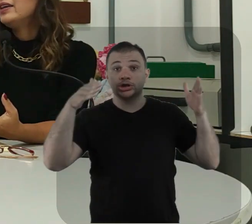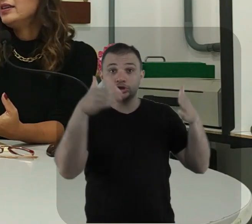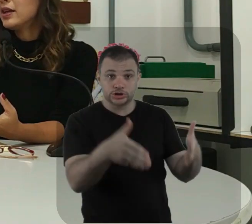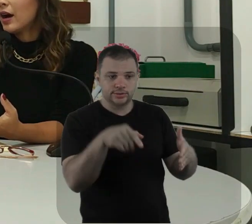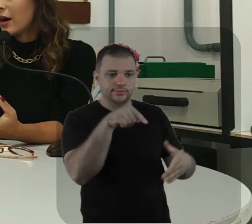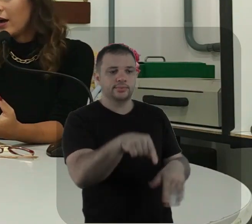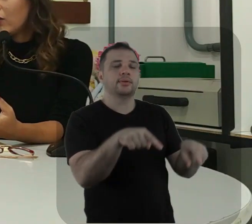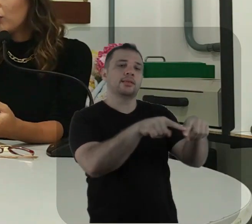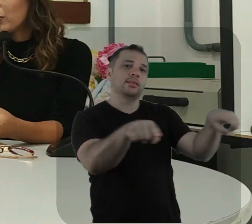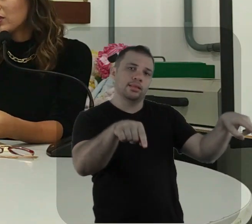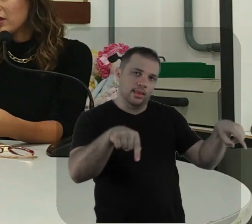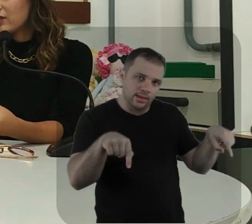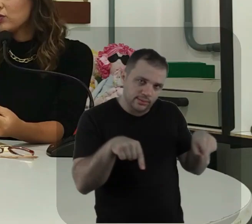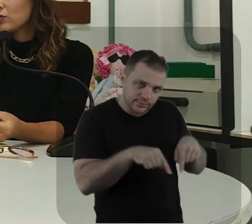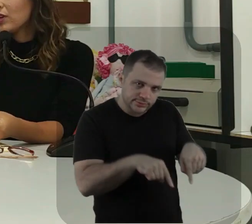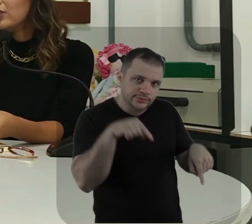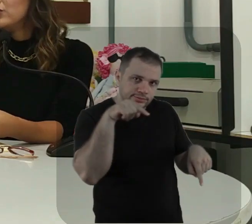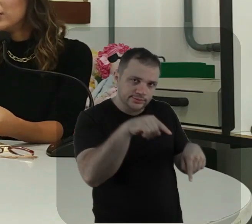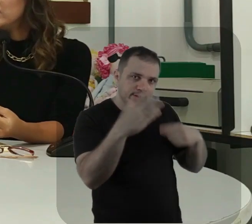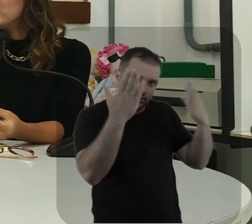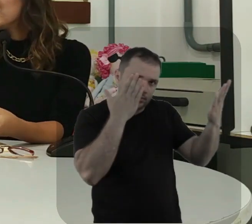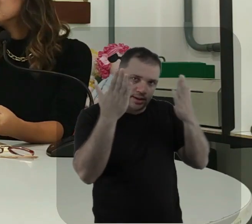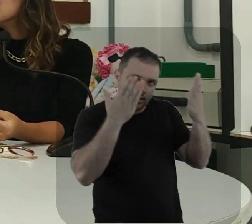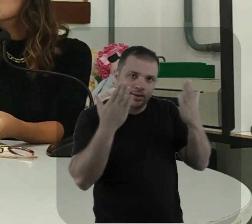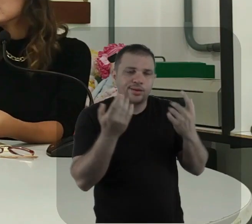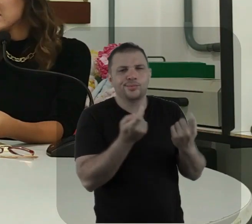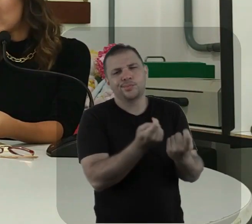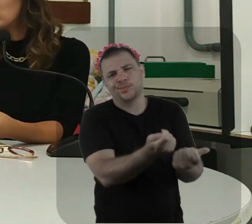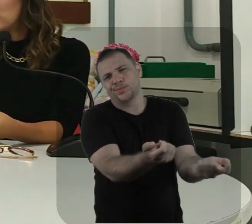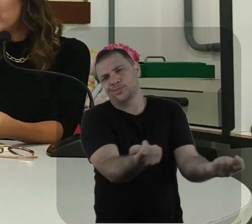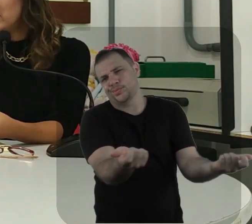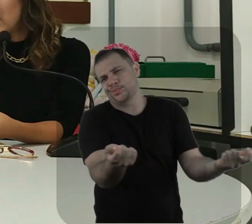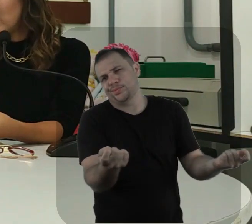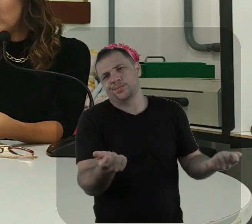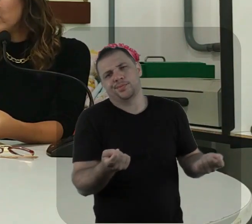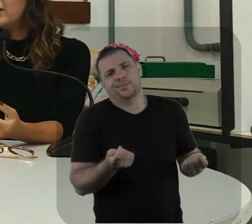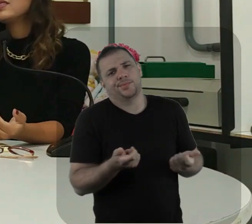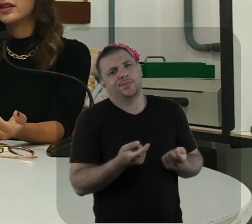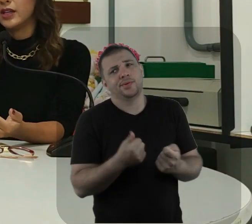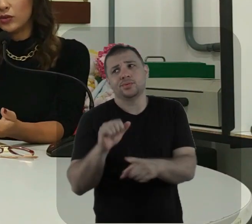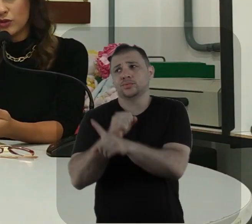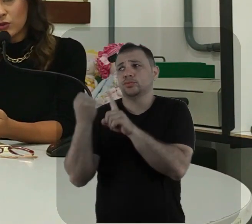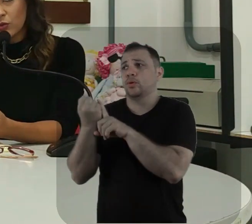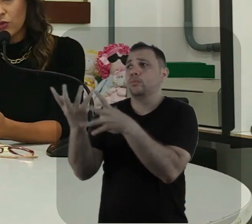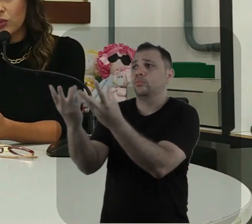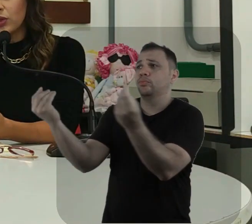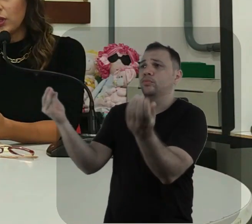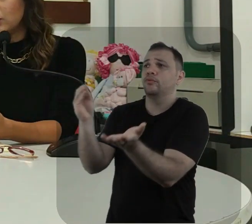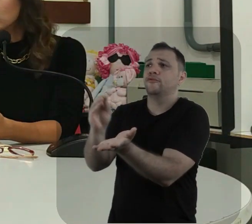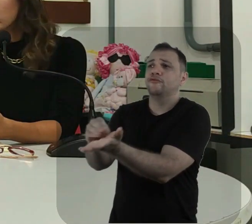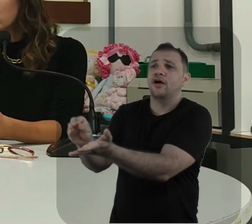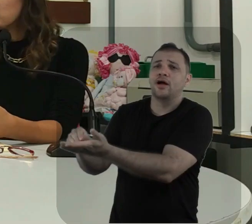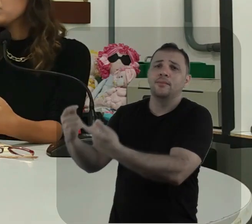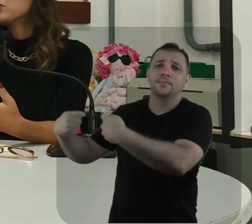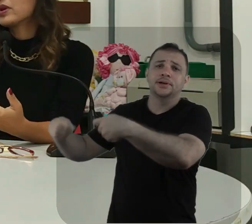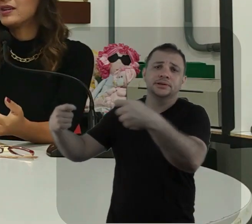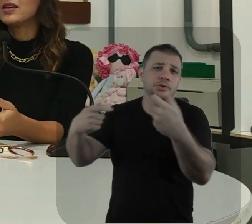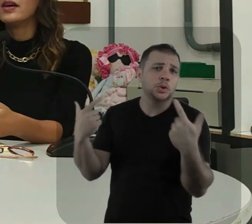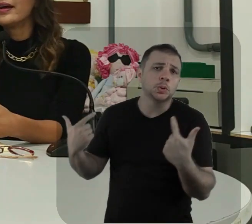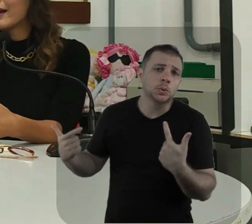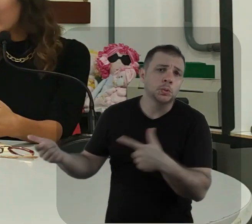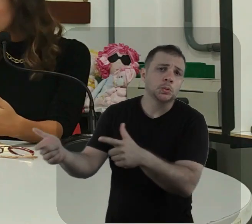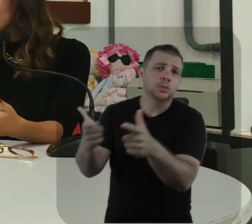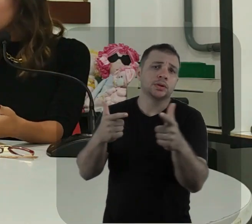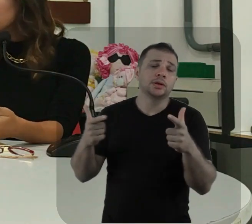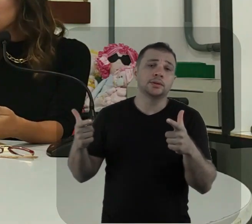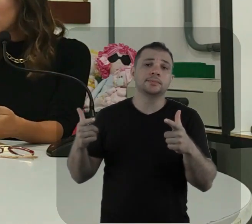porque ainda há um processo de elitização da saúde mental. Vem sendo desconstruído, né? Os